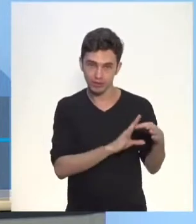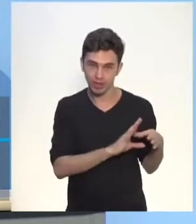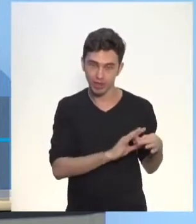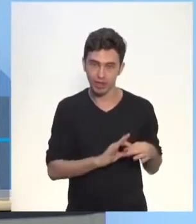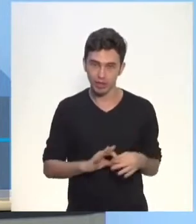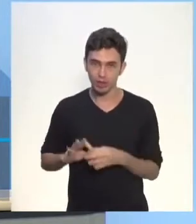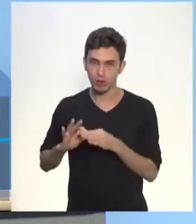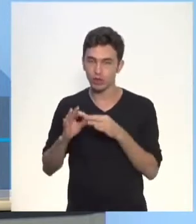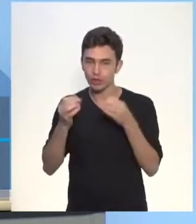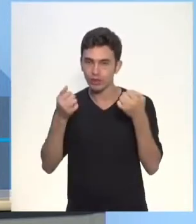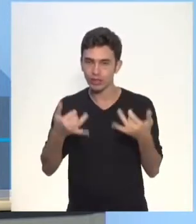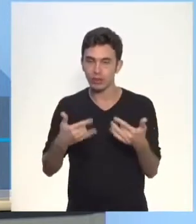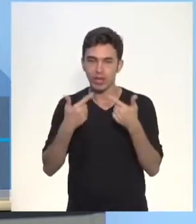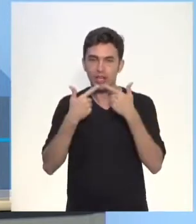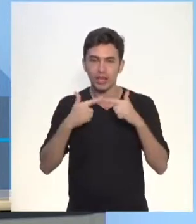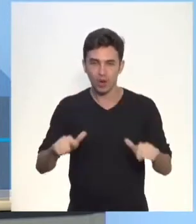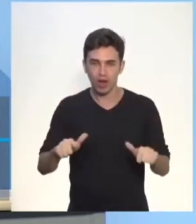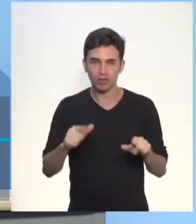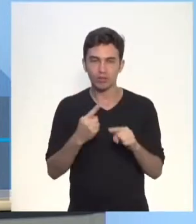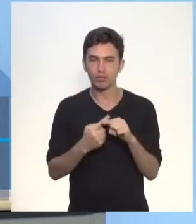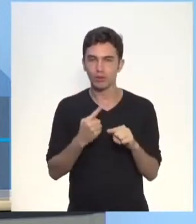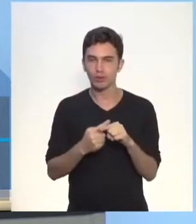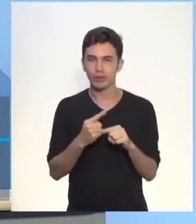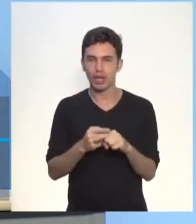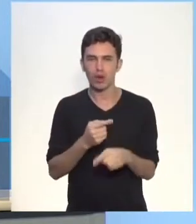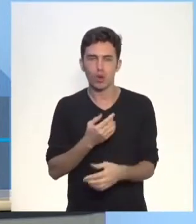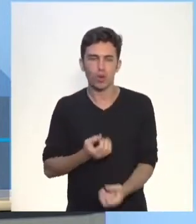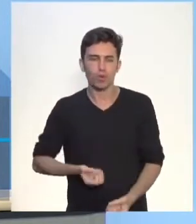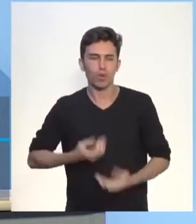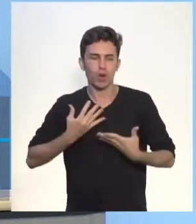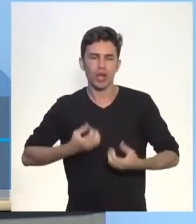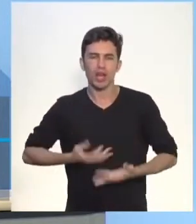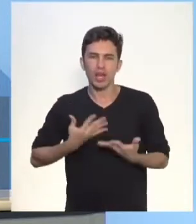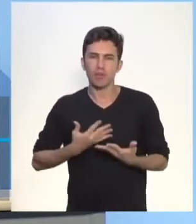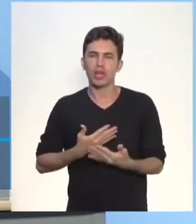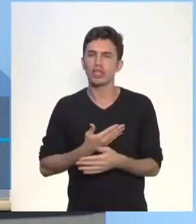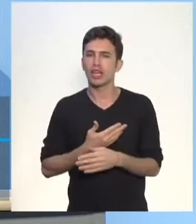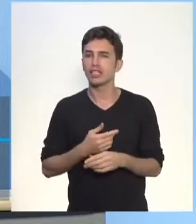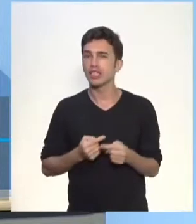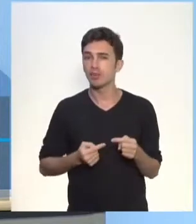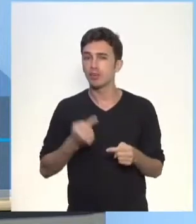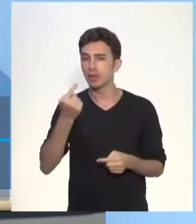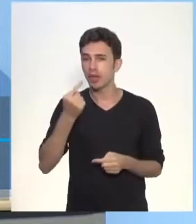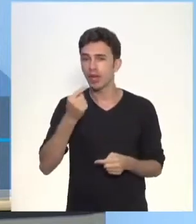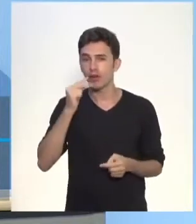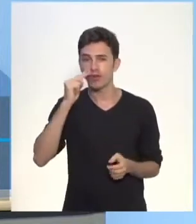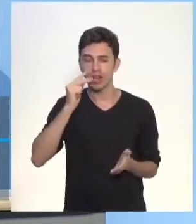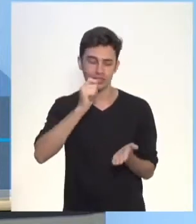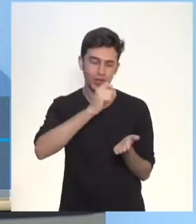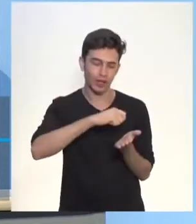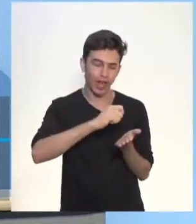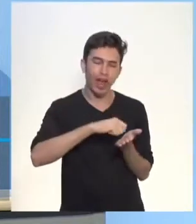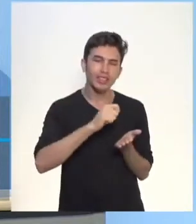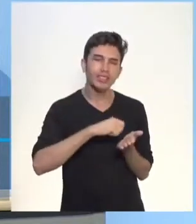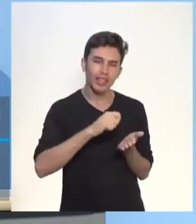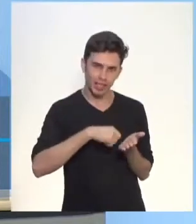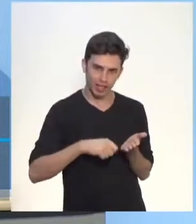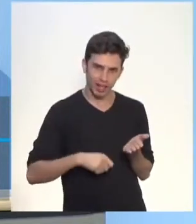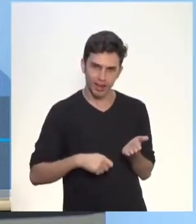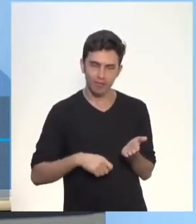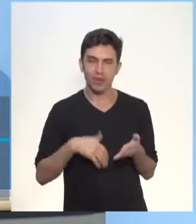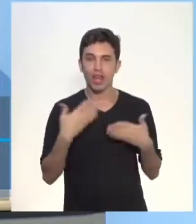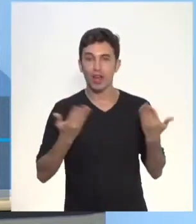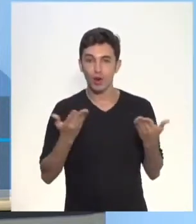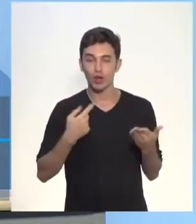sobre a parte da linguagem. Por quê? O poema, nós normalmente temos o primeiro momento, é a leitura, né, a escrita. E nós vamos hoje